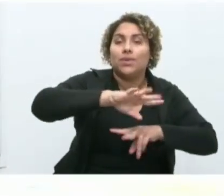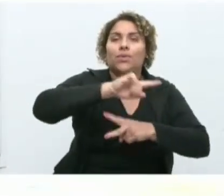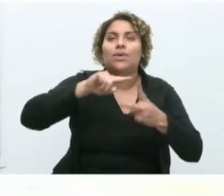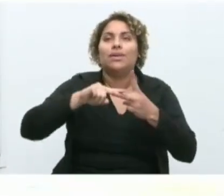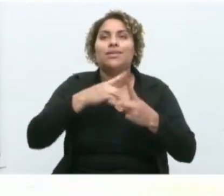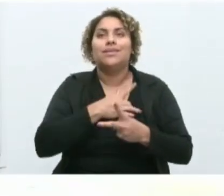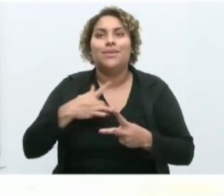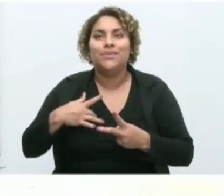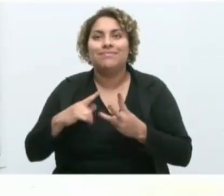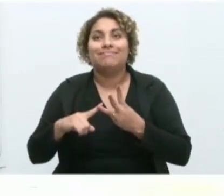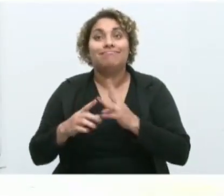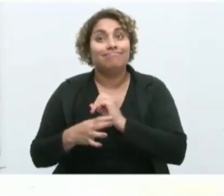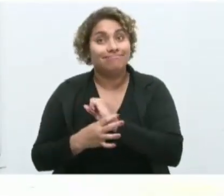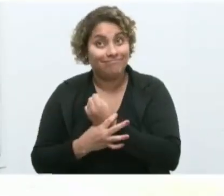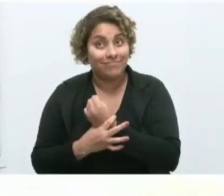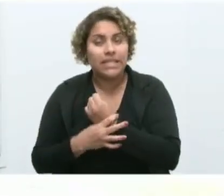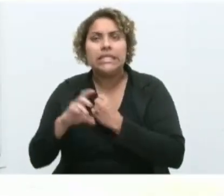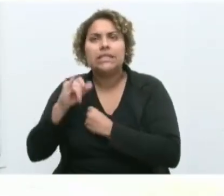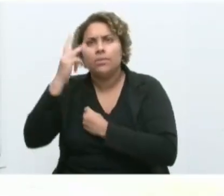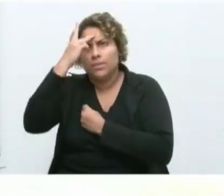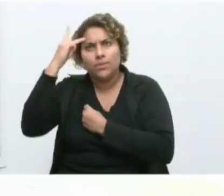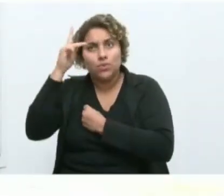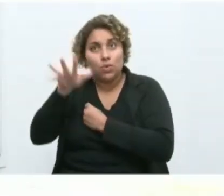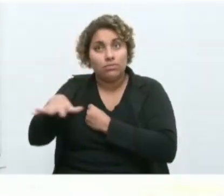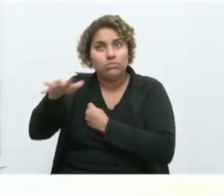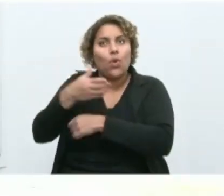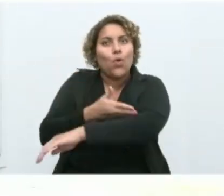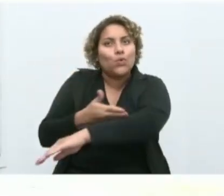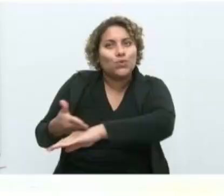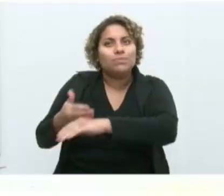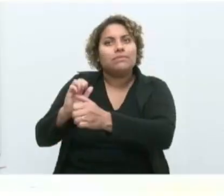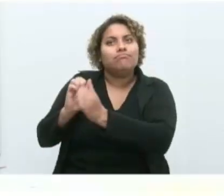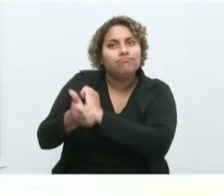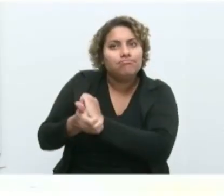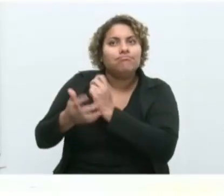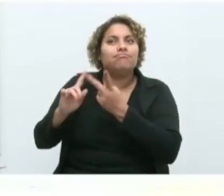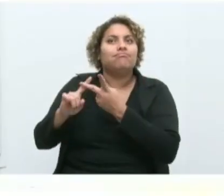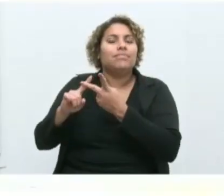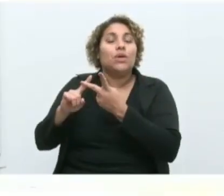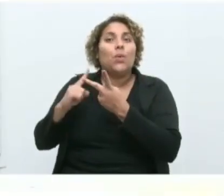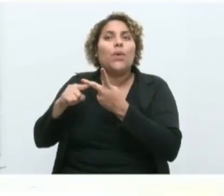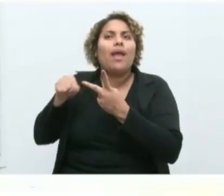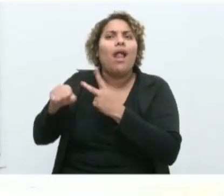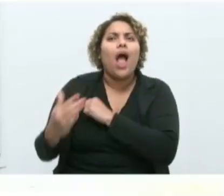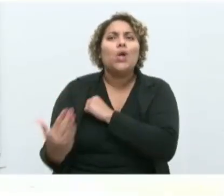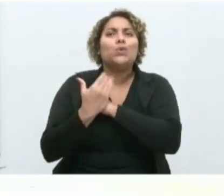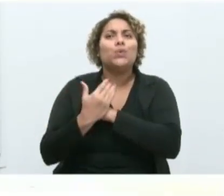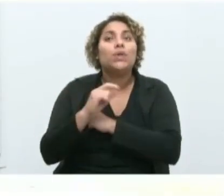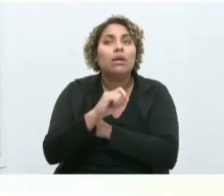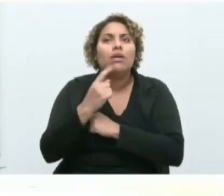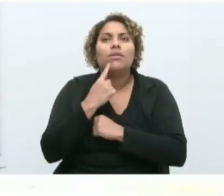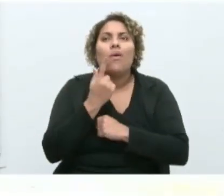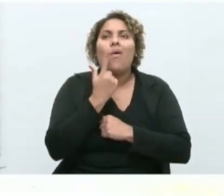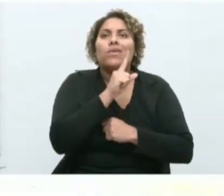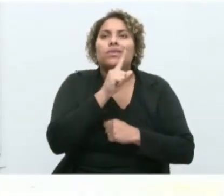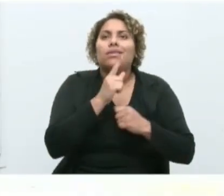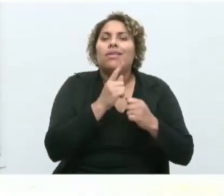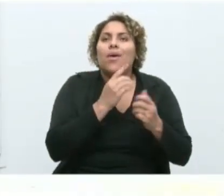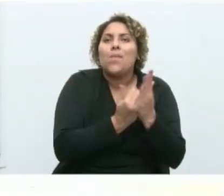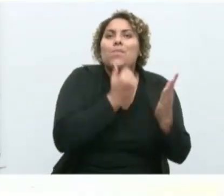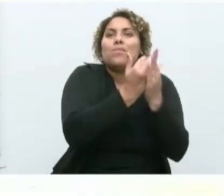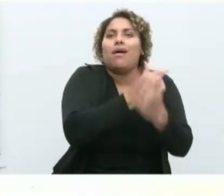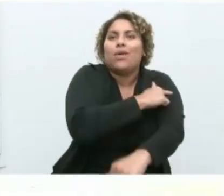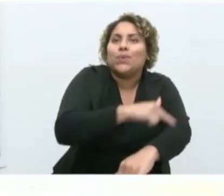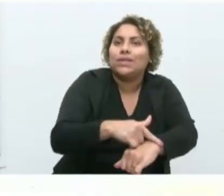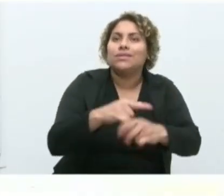saúde preventiva, naturalmente está se economizando em educação, em segurança, basta a gente conhecer esportistas que a